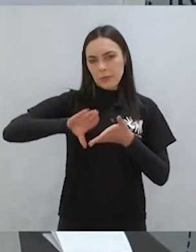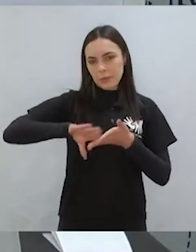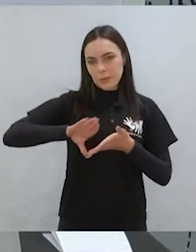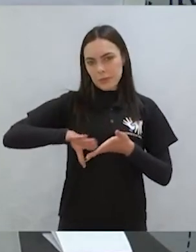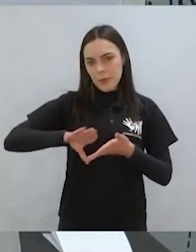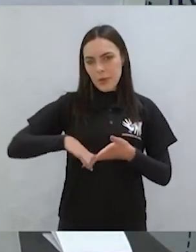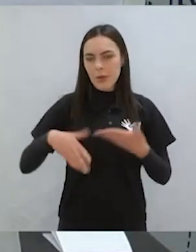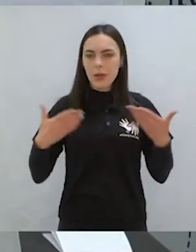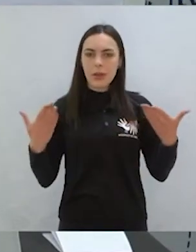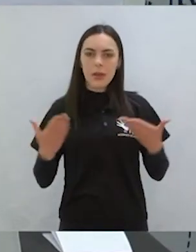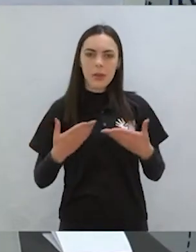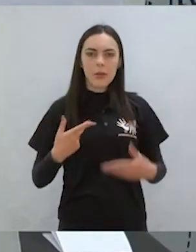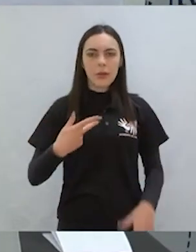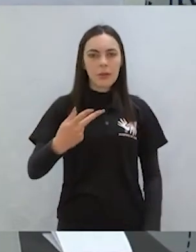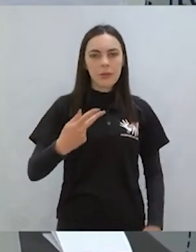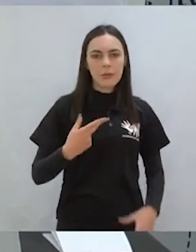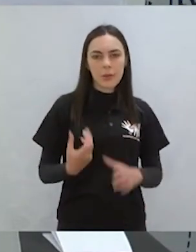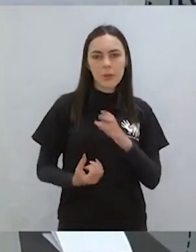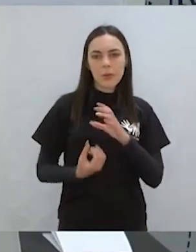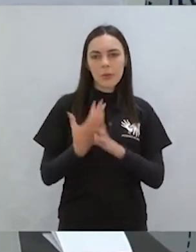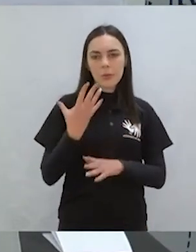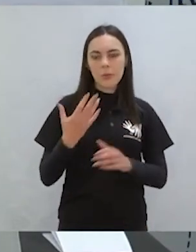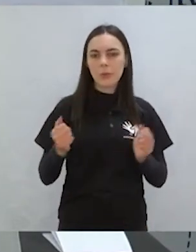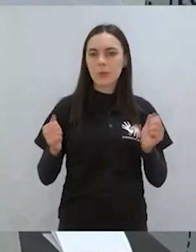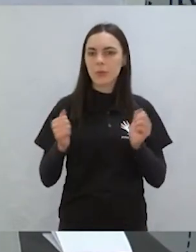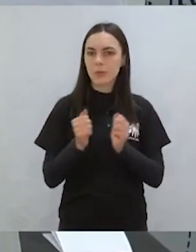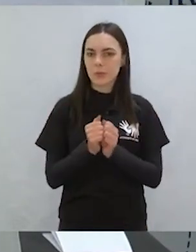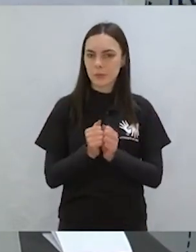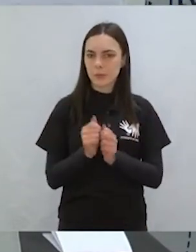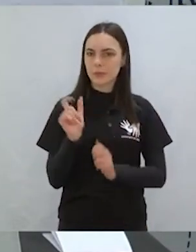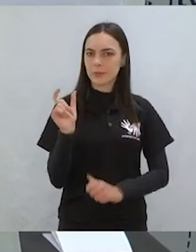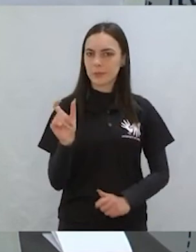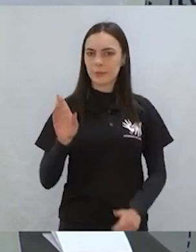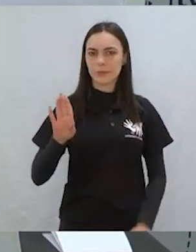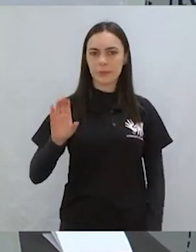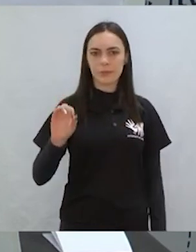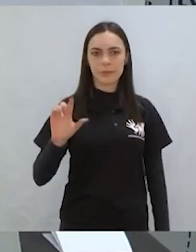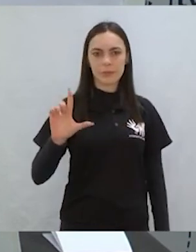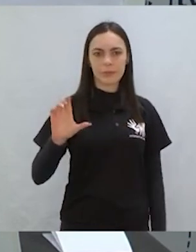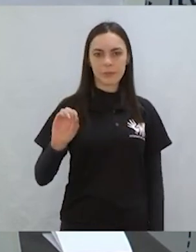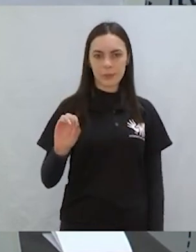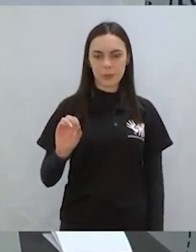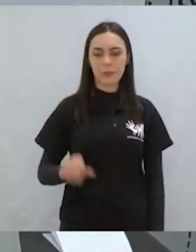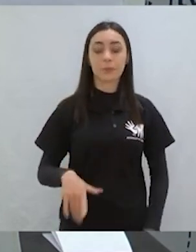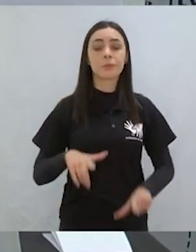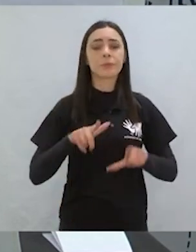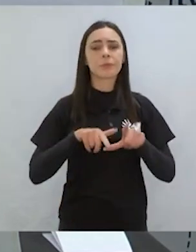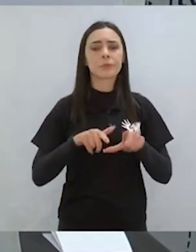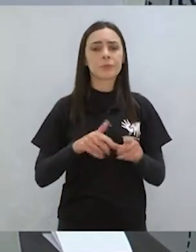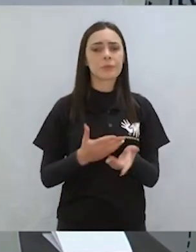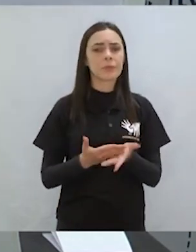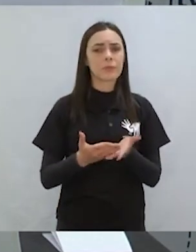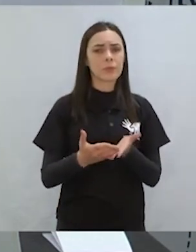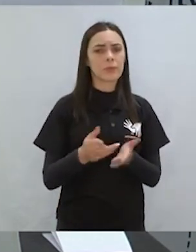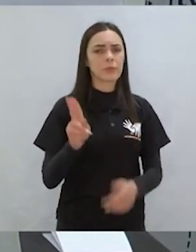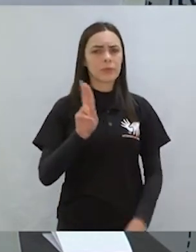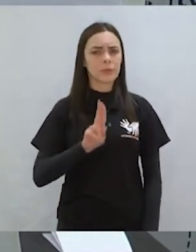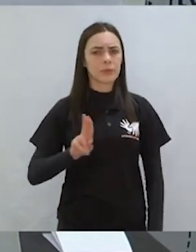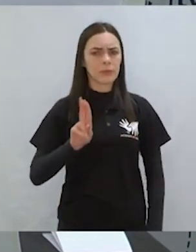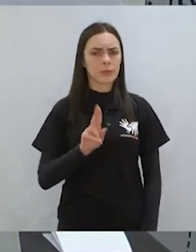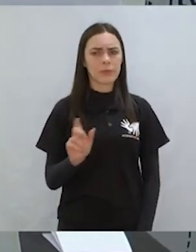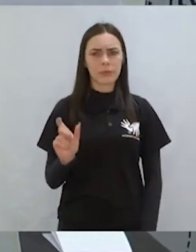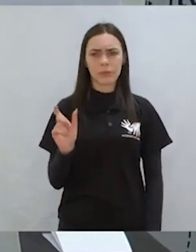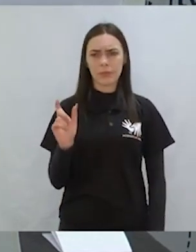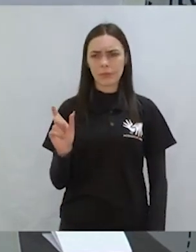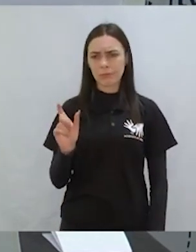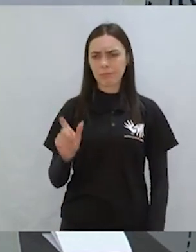letras e nós vamos construir juntos a palavra bolo. Qual é a primeira letra que